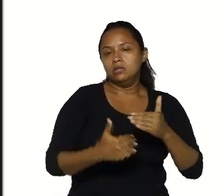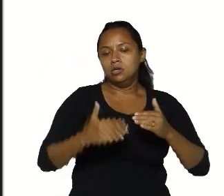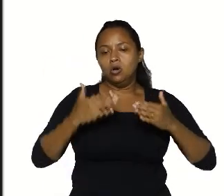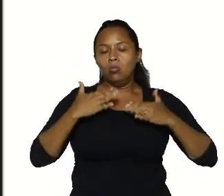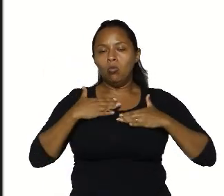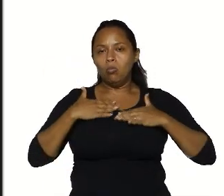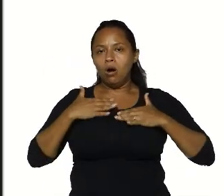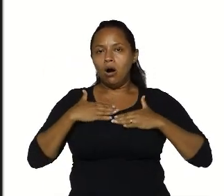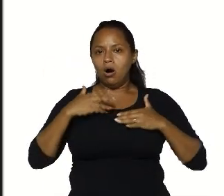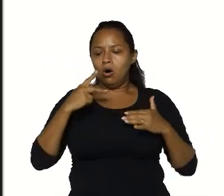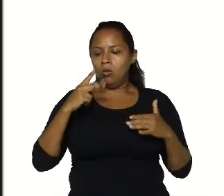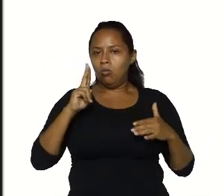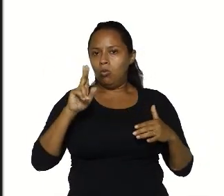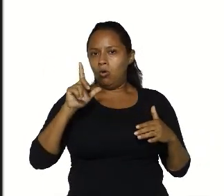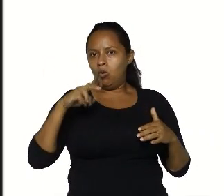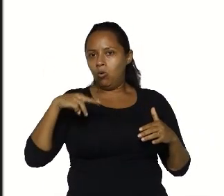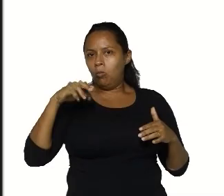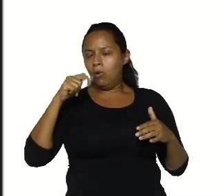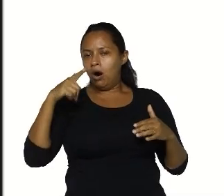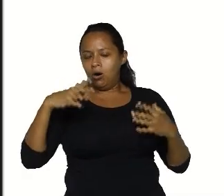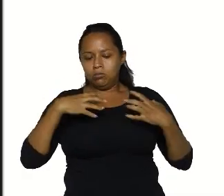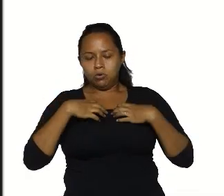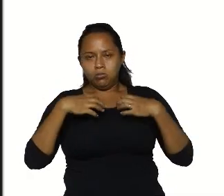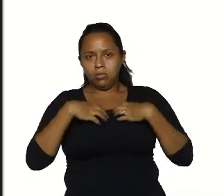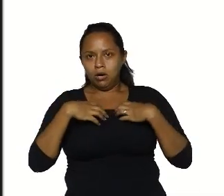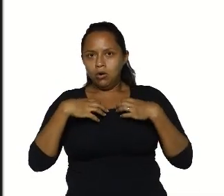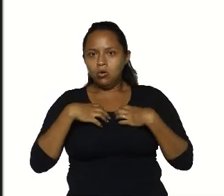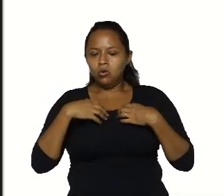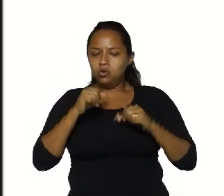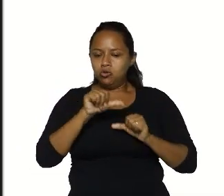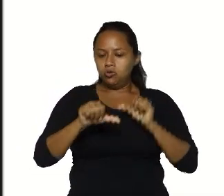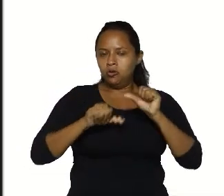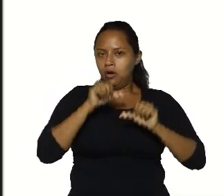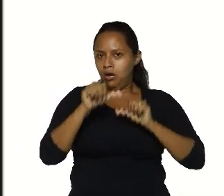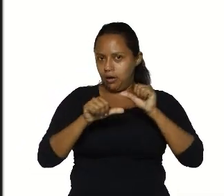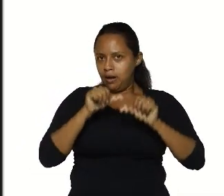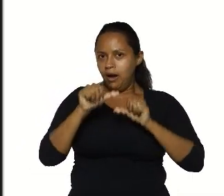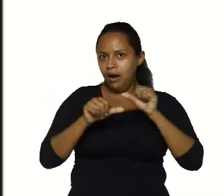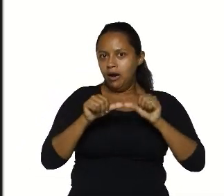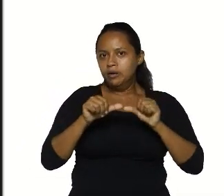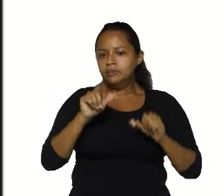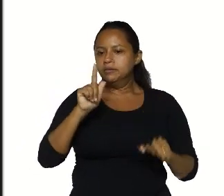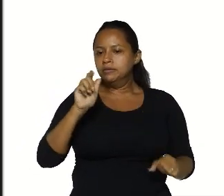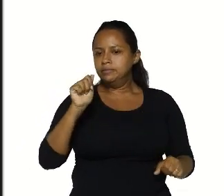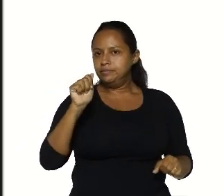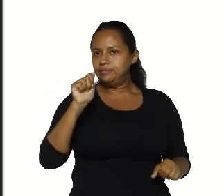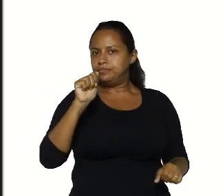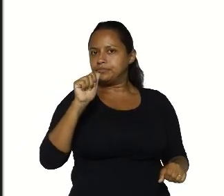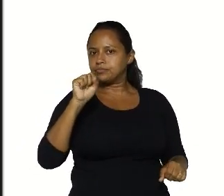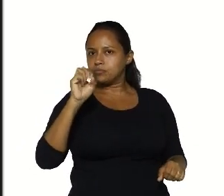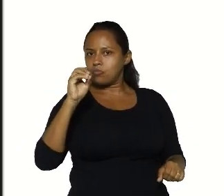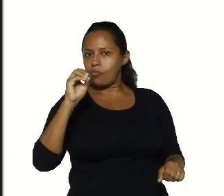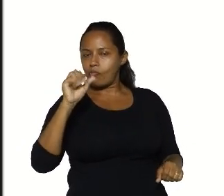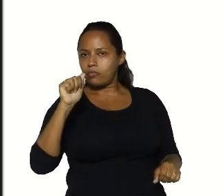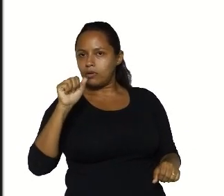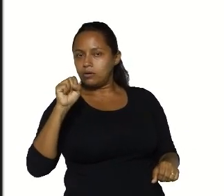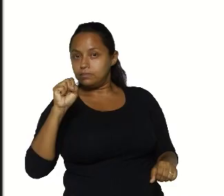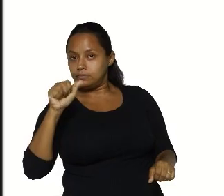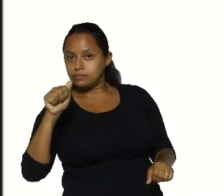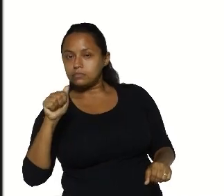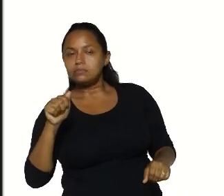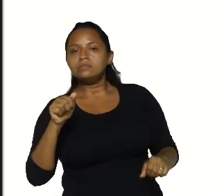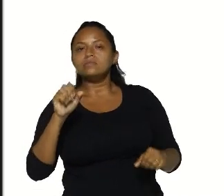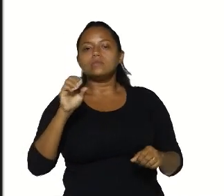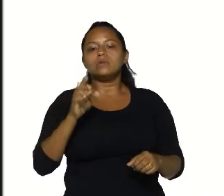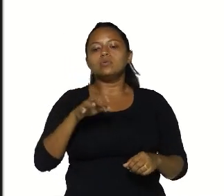pulmão, nos alvéolos pulmonares, chamado de troca gasosa ou hematose. O que vai acontecer? O oxigênio que entrou no